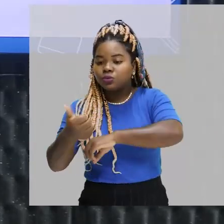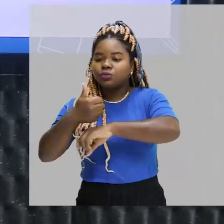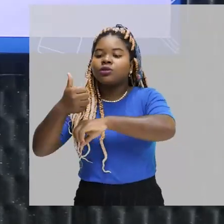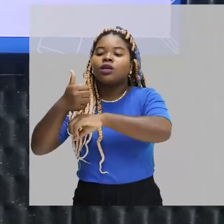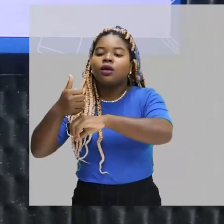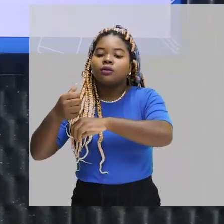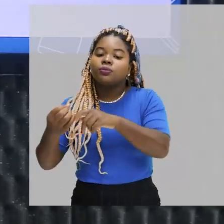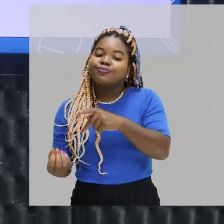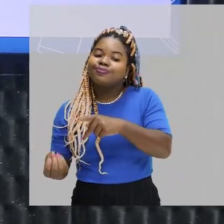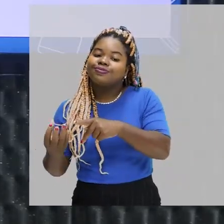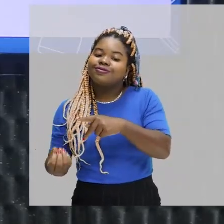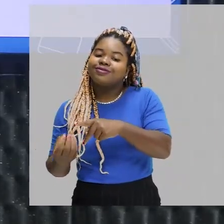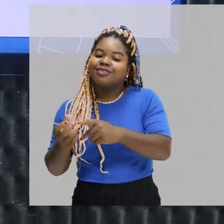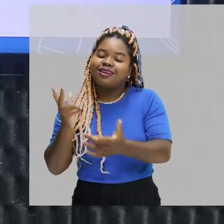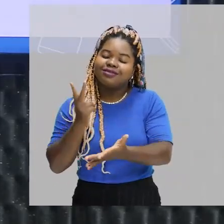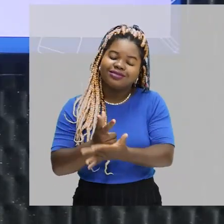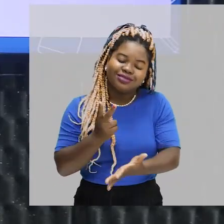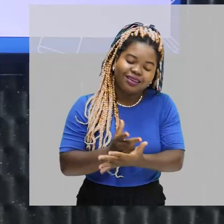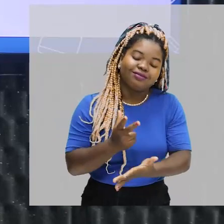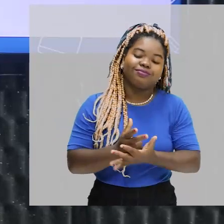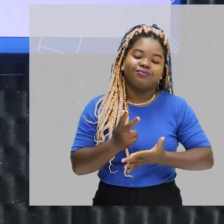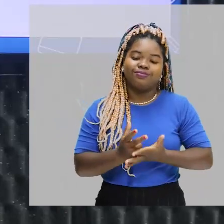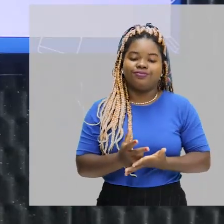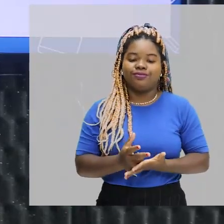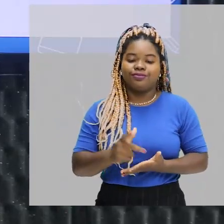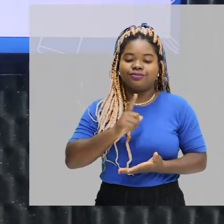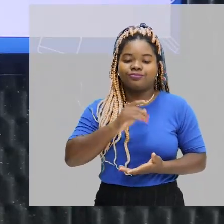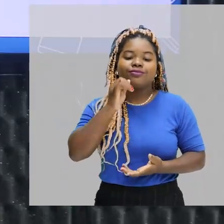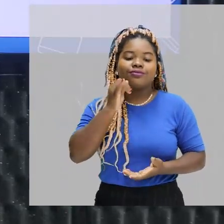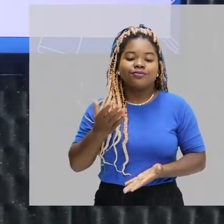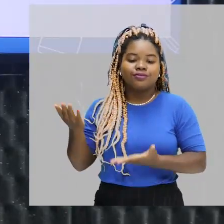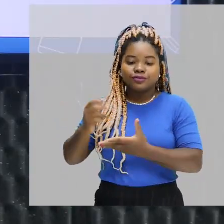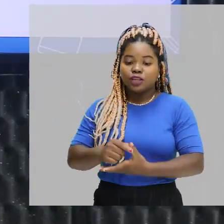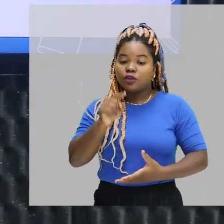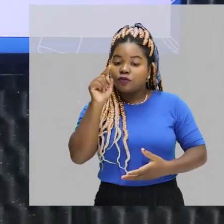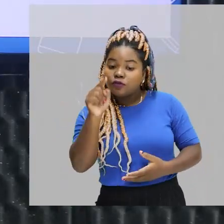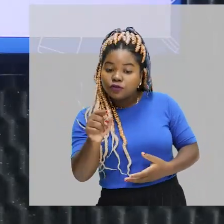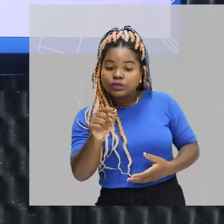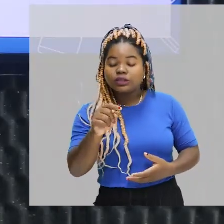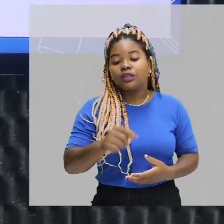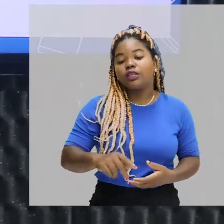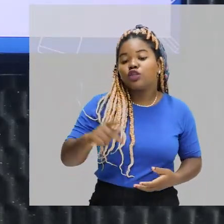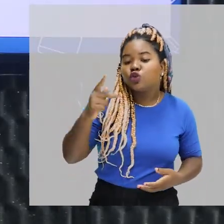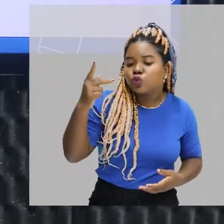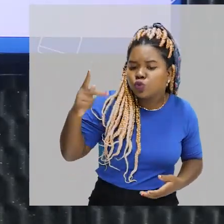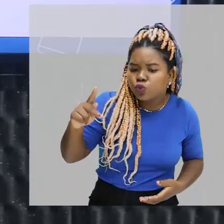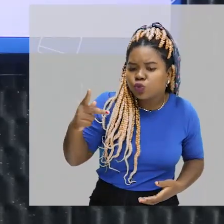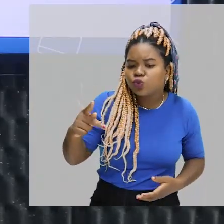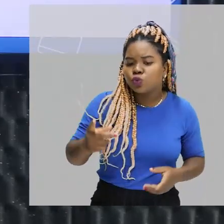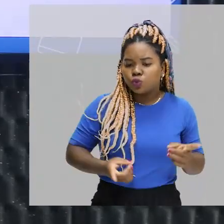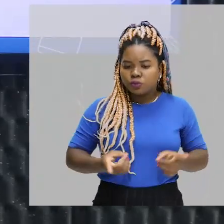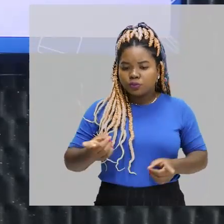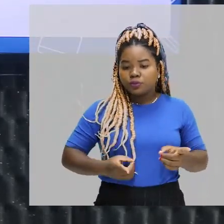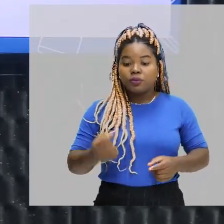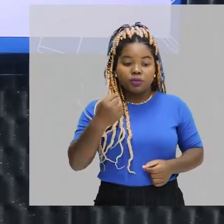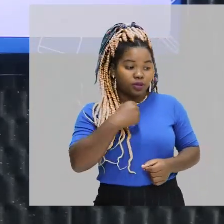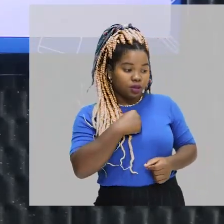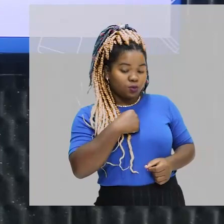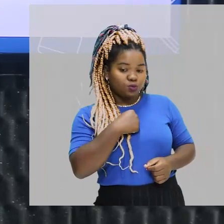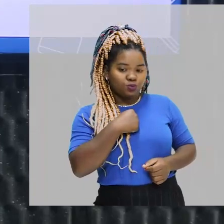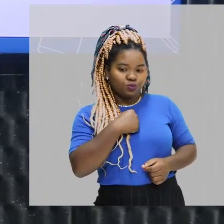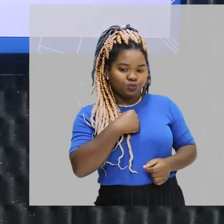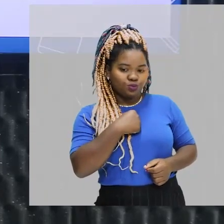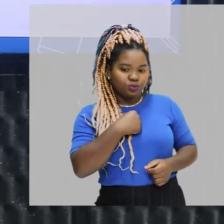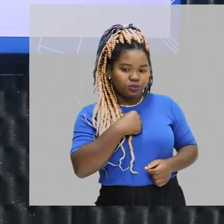pessoa do plural, ou seja, sempre no plural. Então, eu tenho aqui, ó, você, sua prima e eu. Nós iremos ao